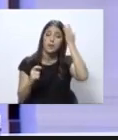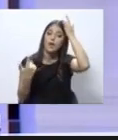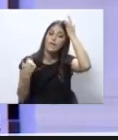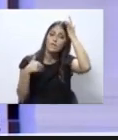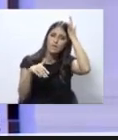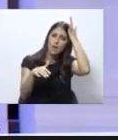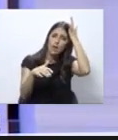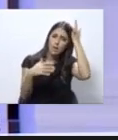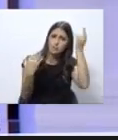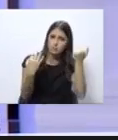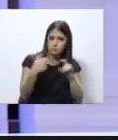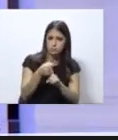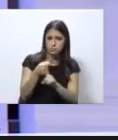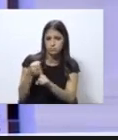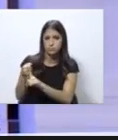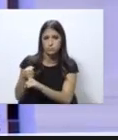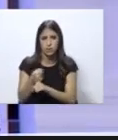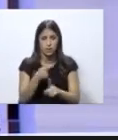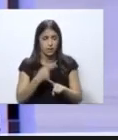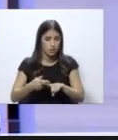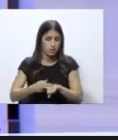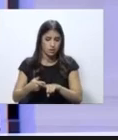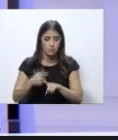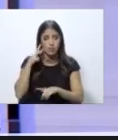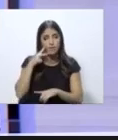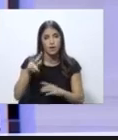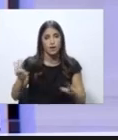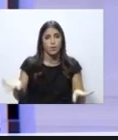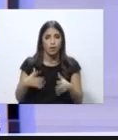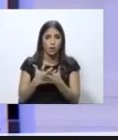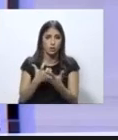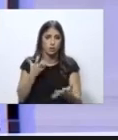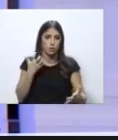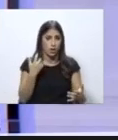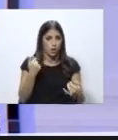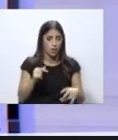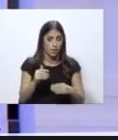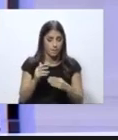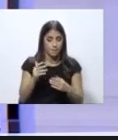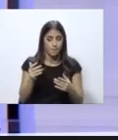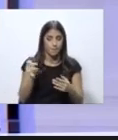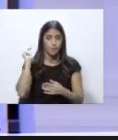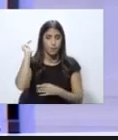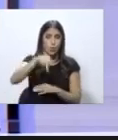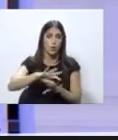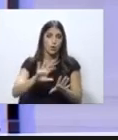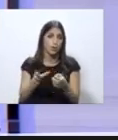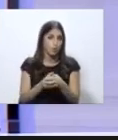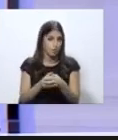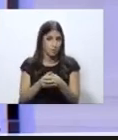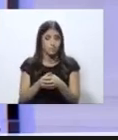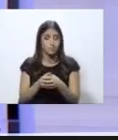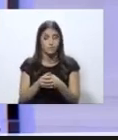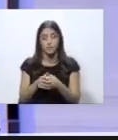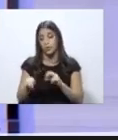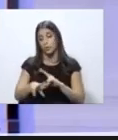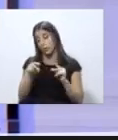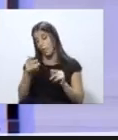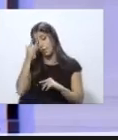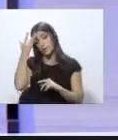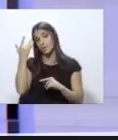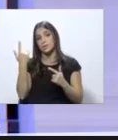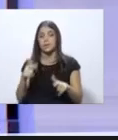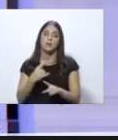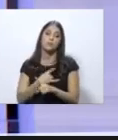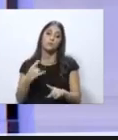interessante entre eles, para ver qual deles é que consegue mais depressa entrar na equipa. Entrar na equipa do Futebol Clube Porto nunca é fácil, porque tem uma